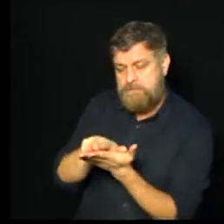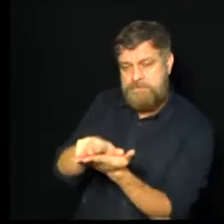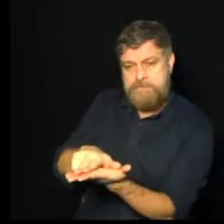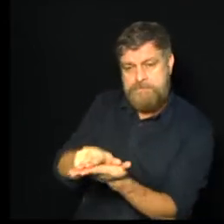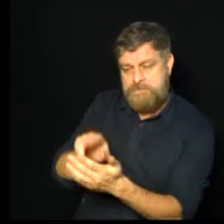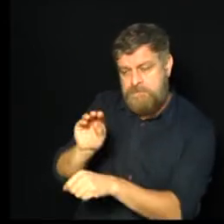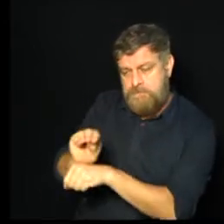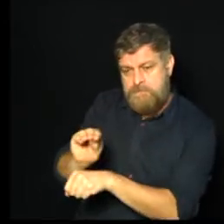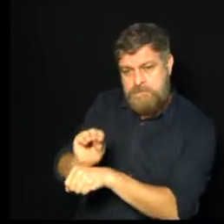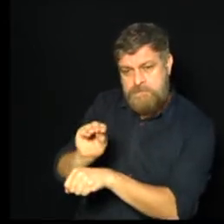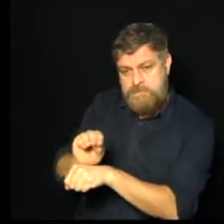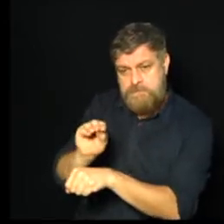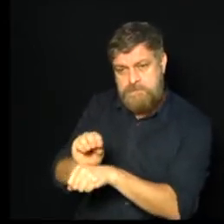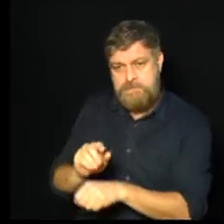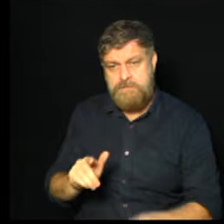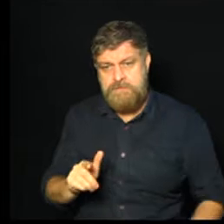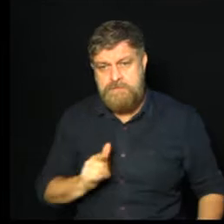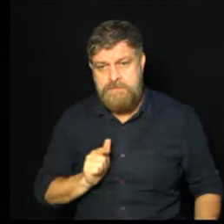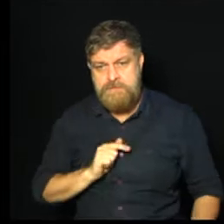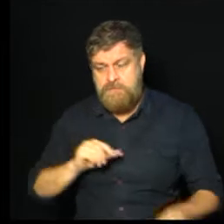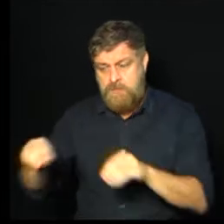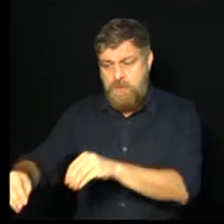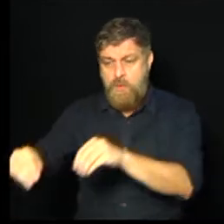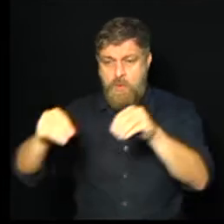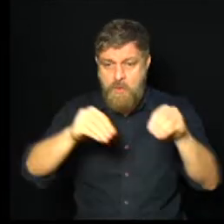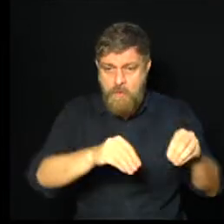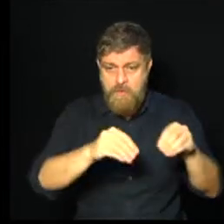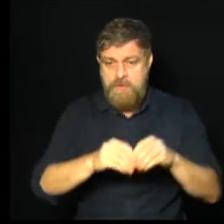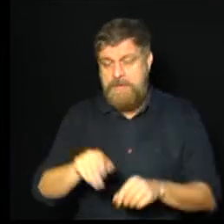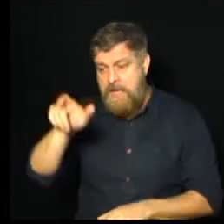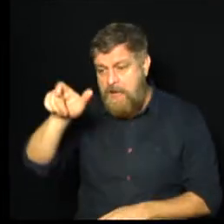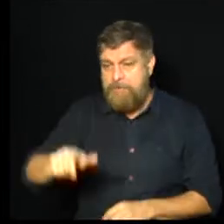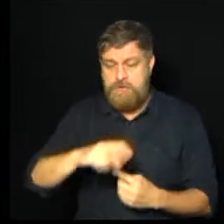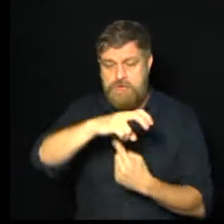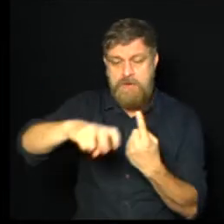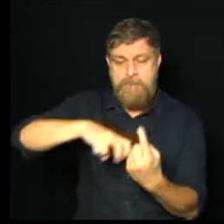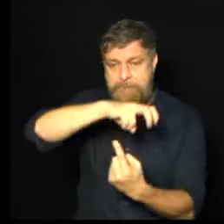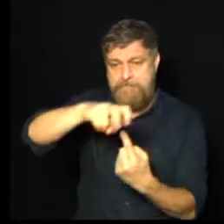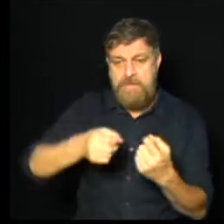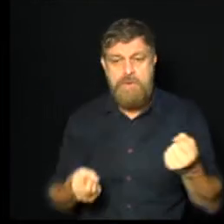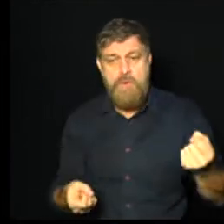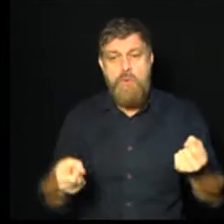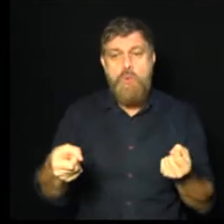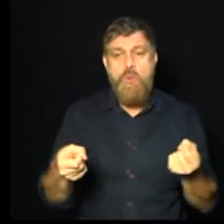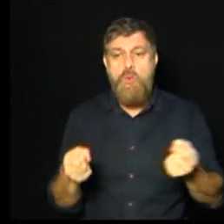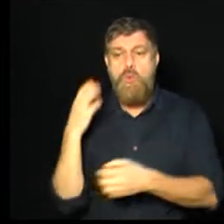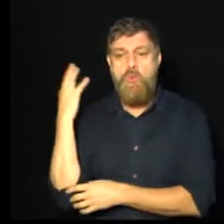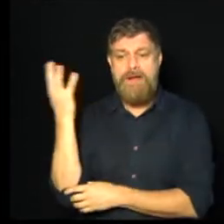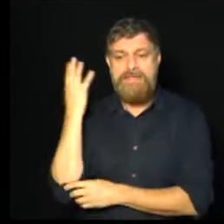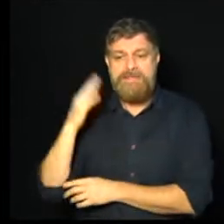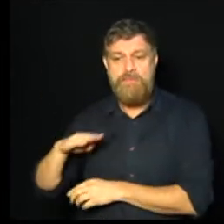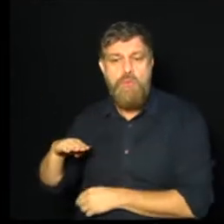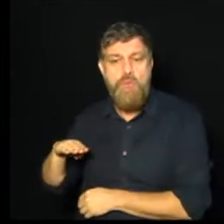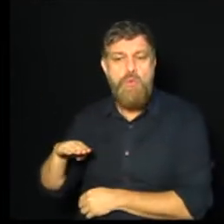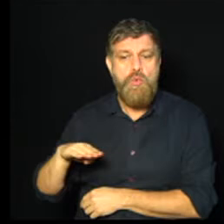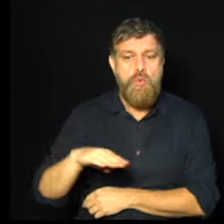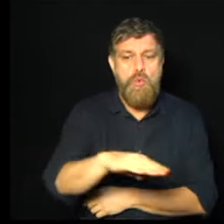e remoção do paciente via SAMU. Tá?